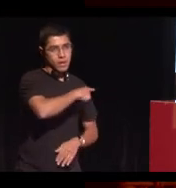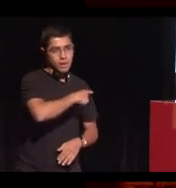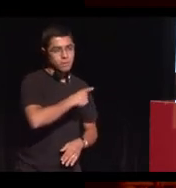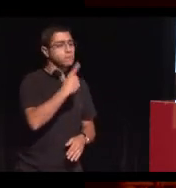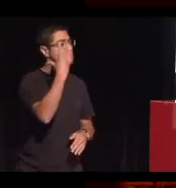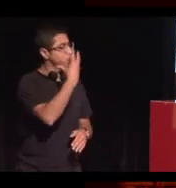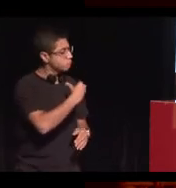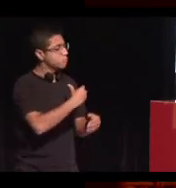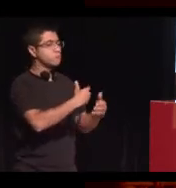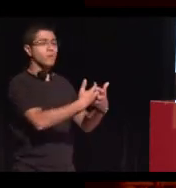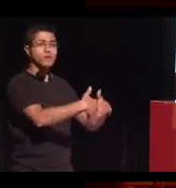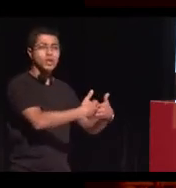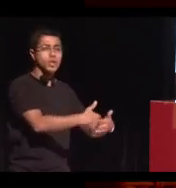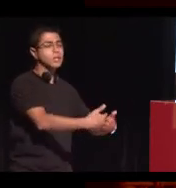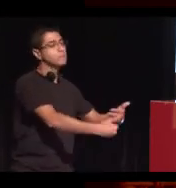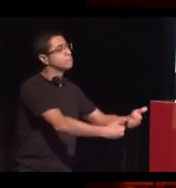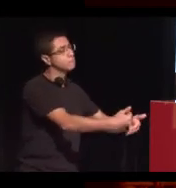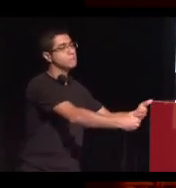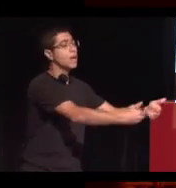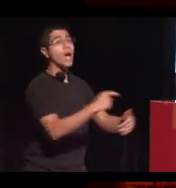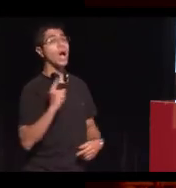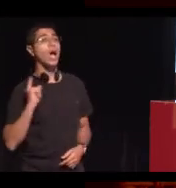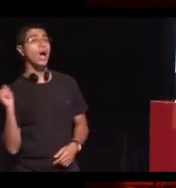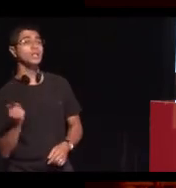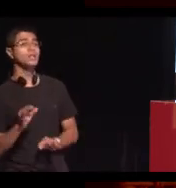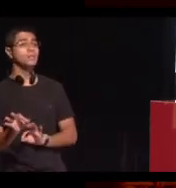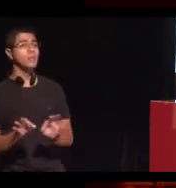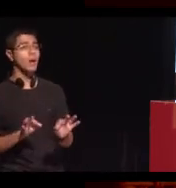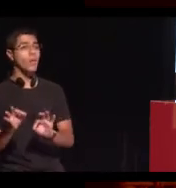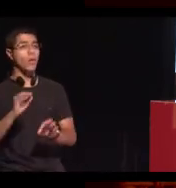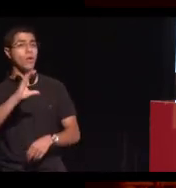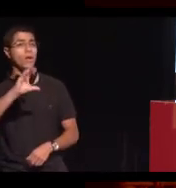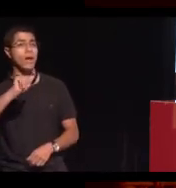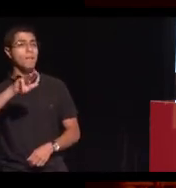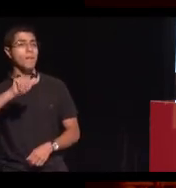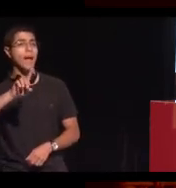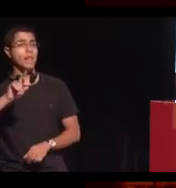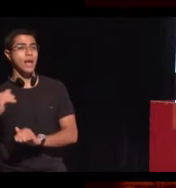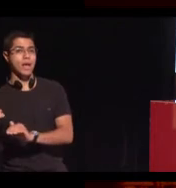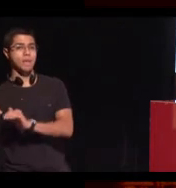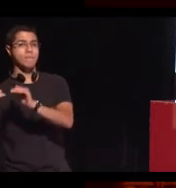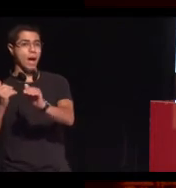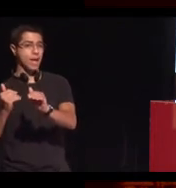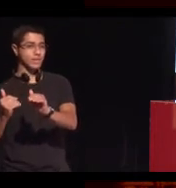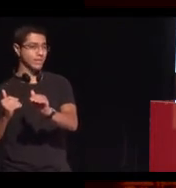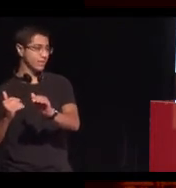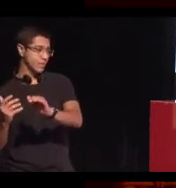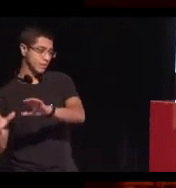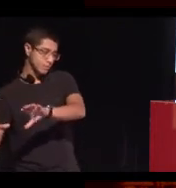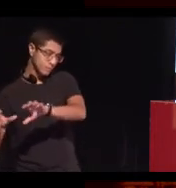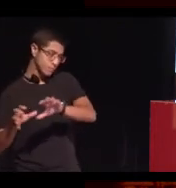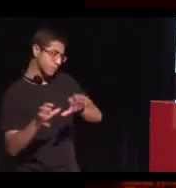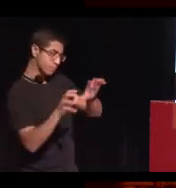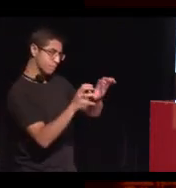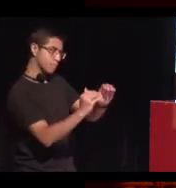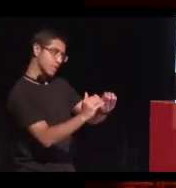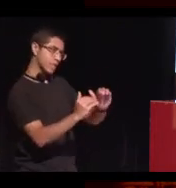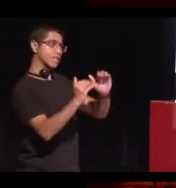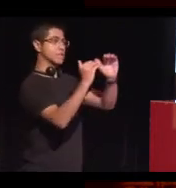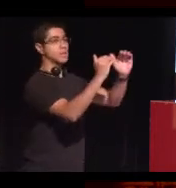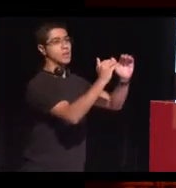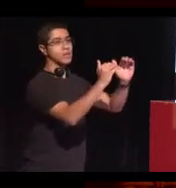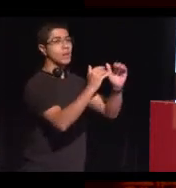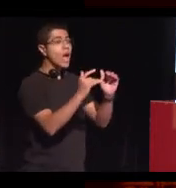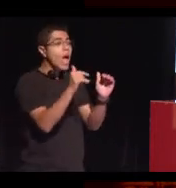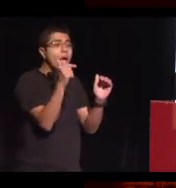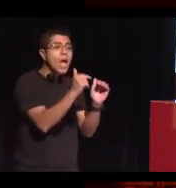A gente adicionou uma camada em cima dessa aplicação legada, que continuava lá. Essa camada, inicialmente, ela não fazia